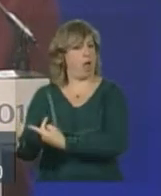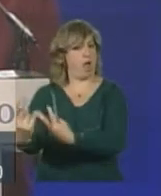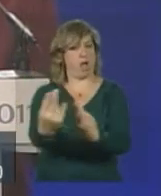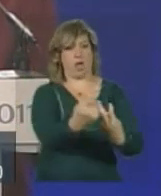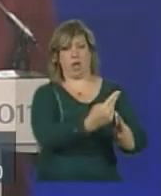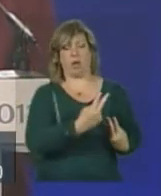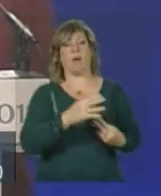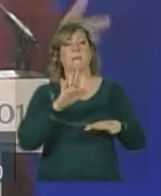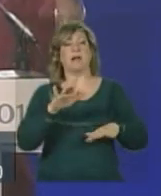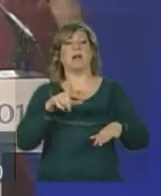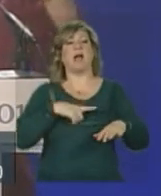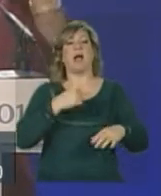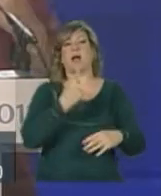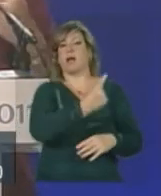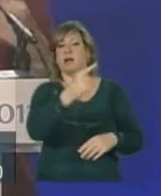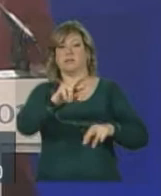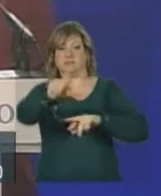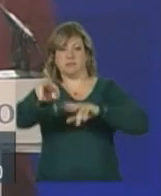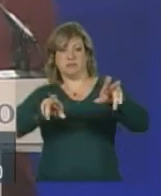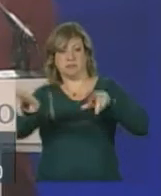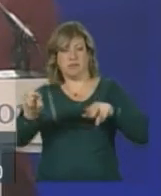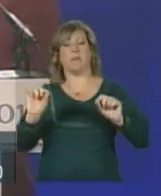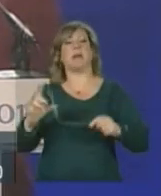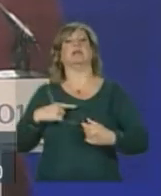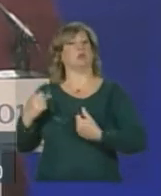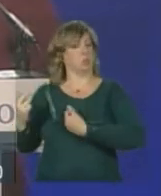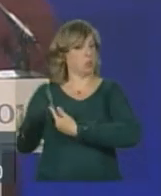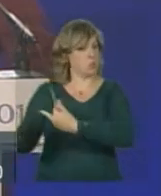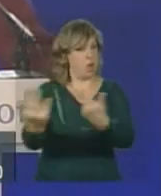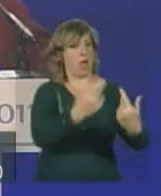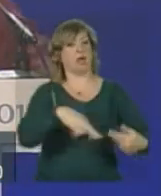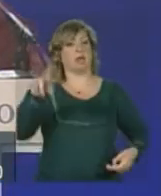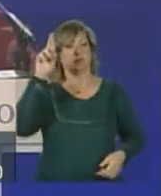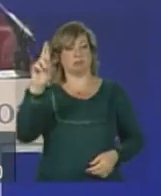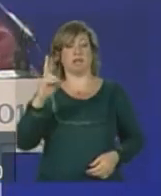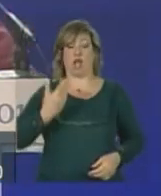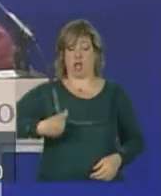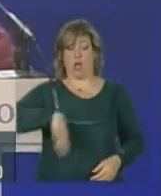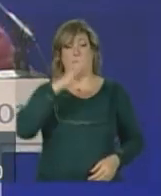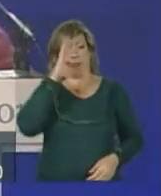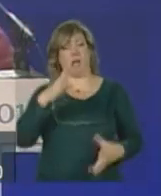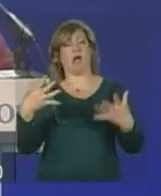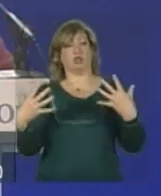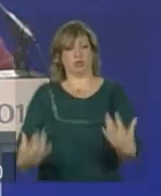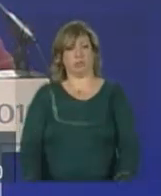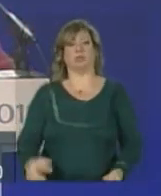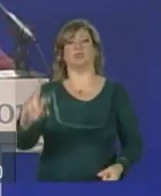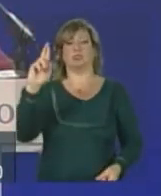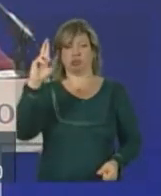porém diferenciadas. No que se refere a nós, nós assumimos as nossas responsabilidades